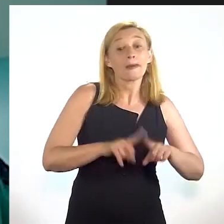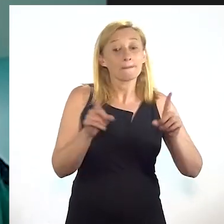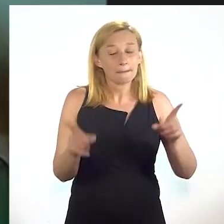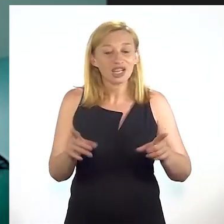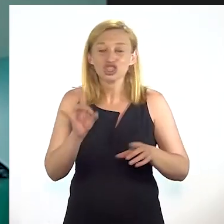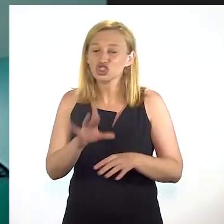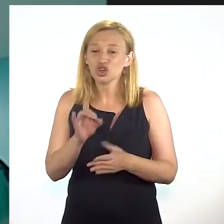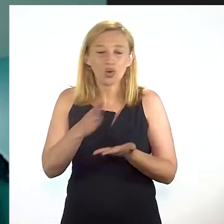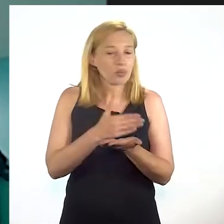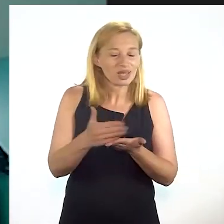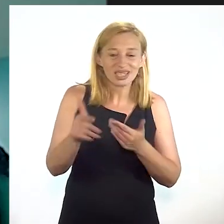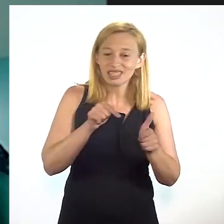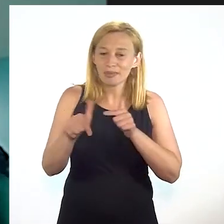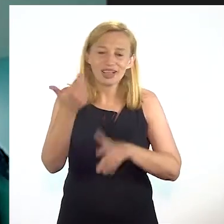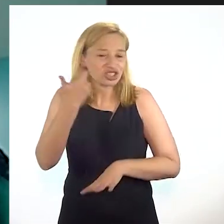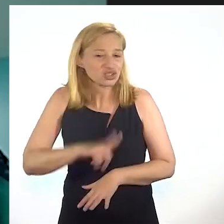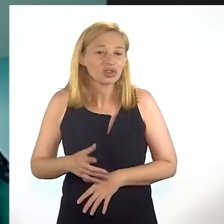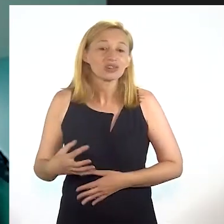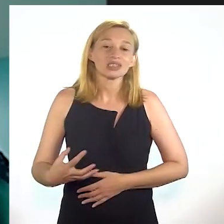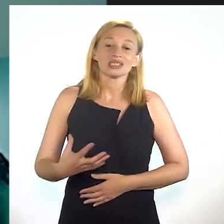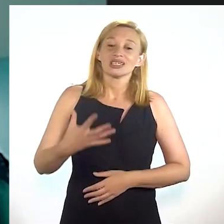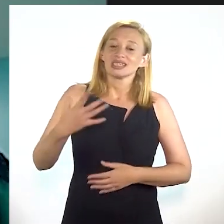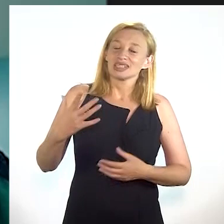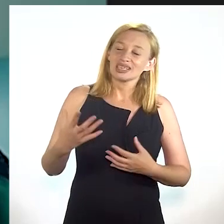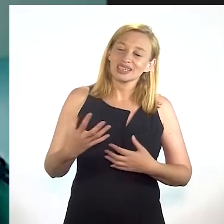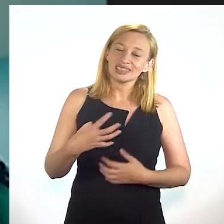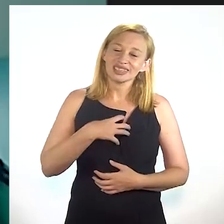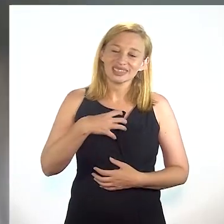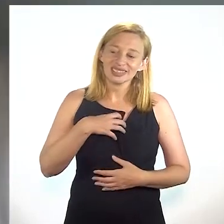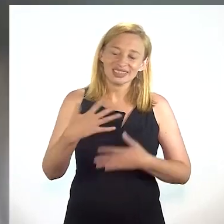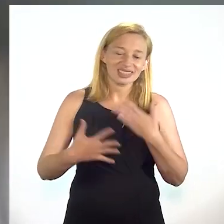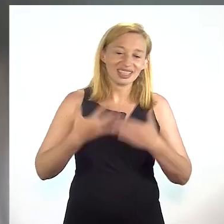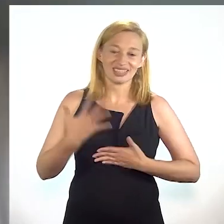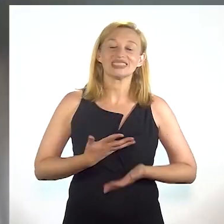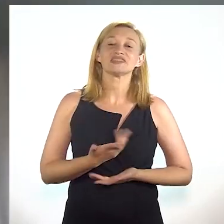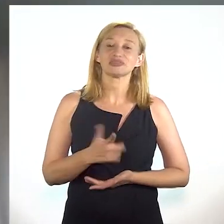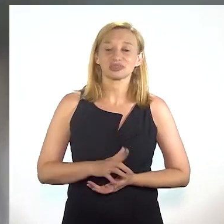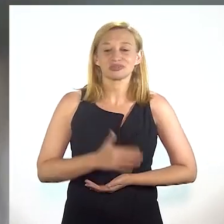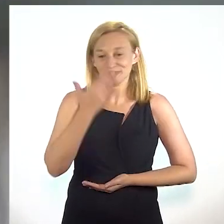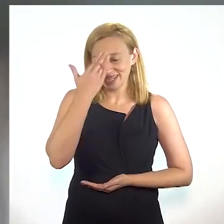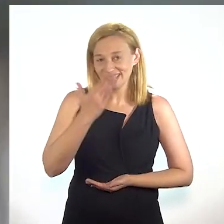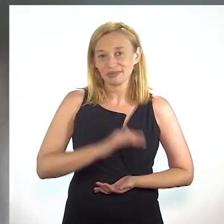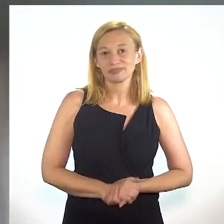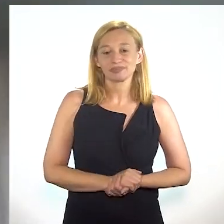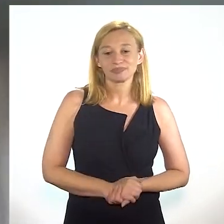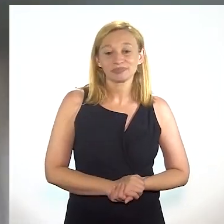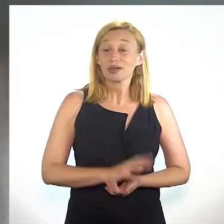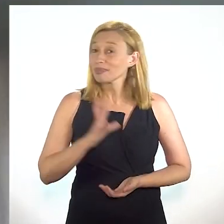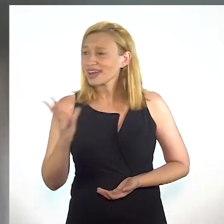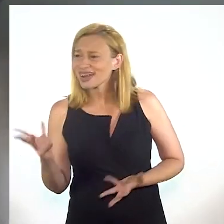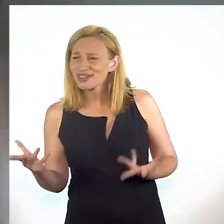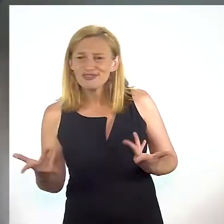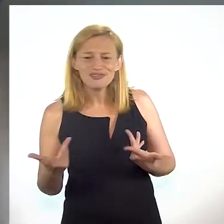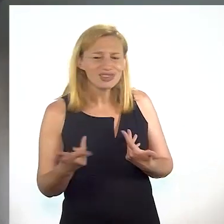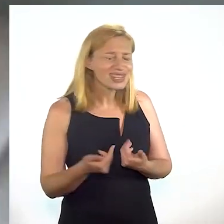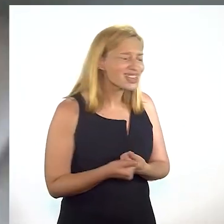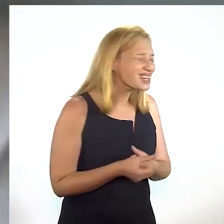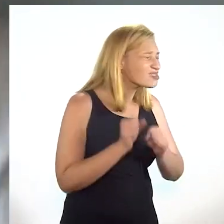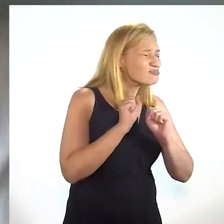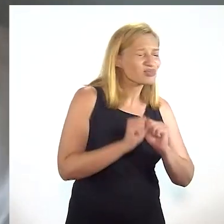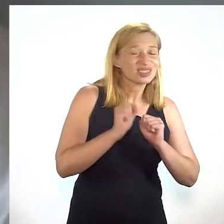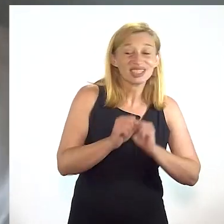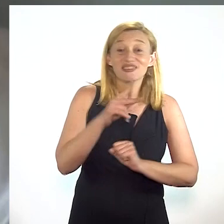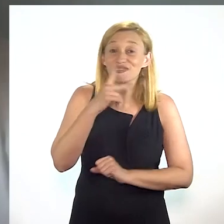intercorrências, mas só de começar a trabalhar novamente, isso está me dando um novo fôlego. Obrigada. Maravilha, né? A